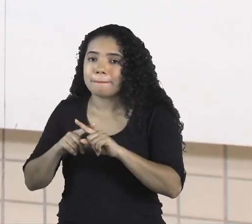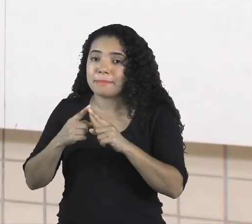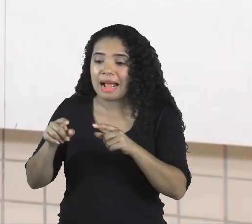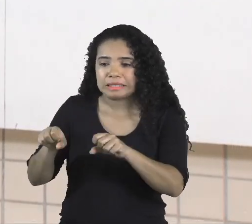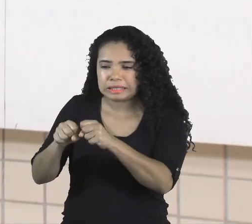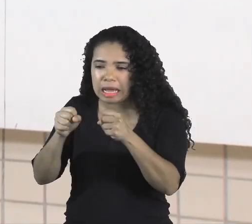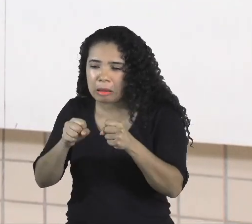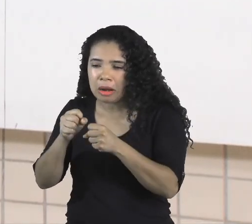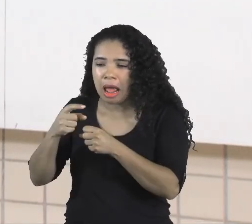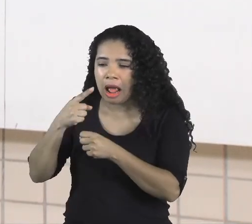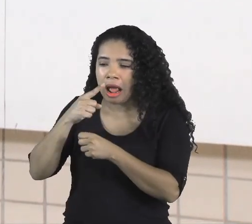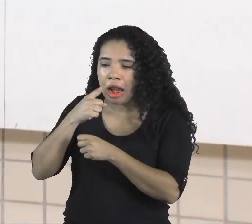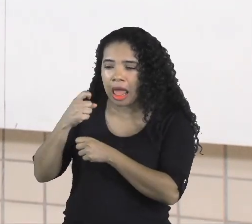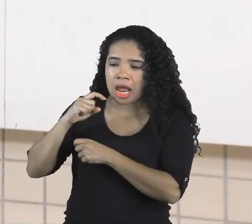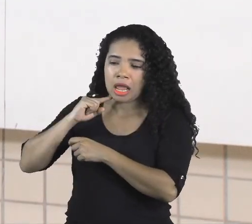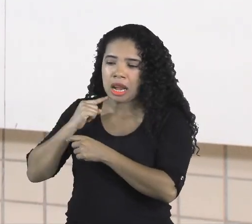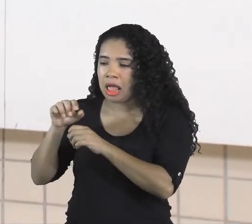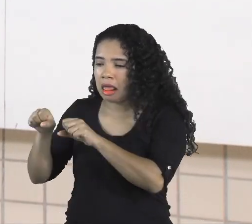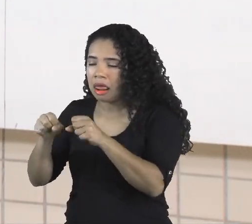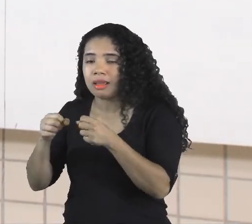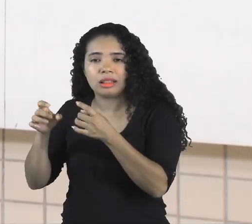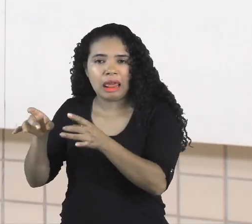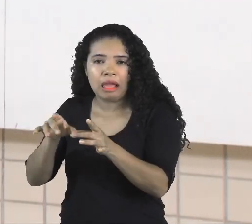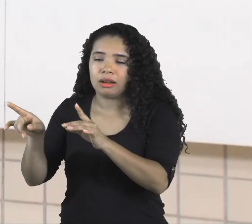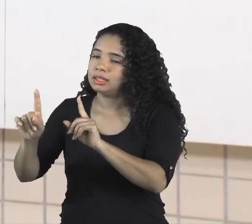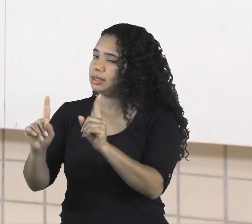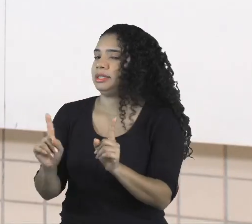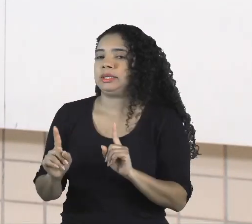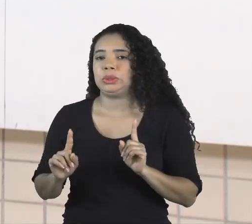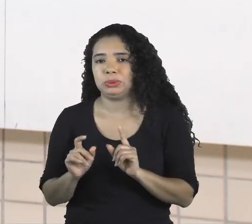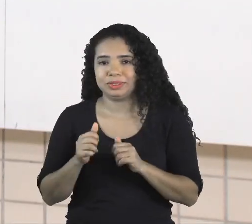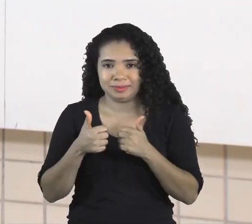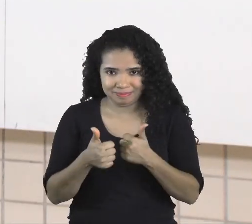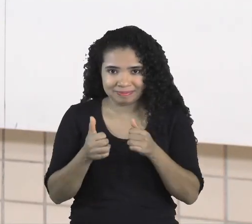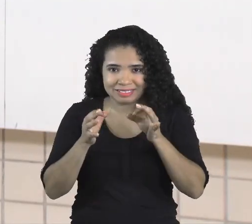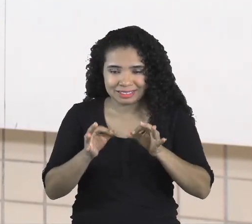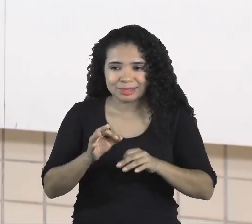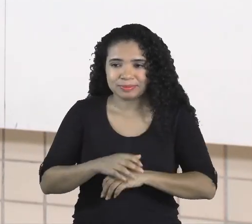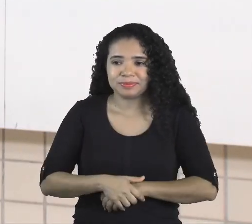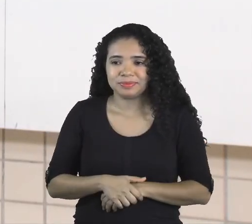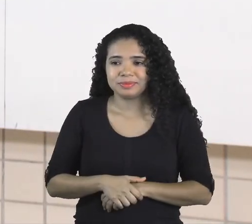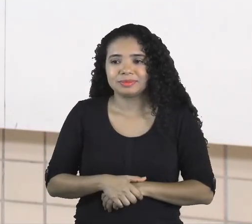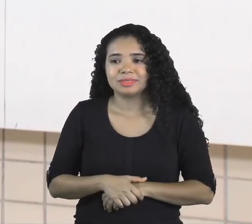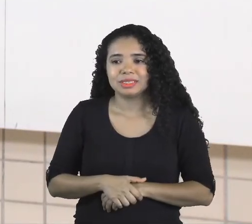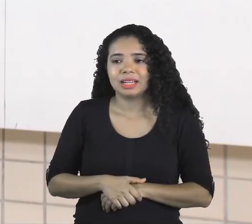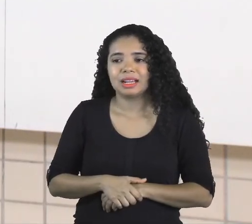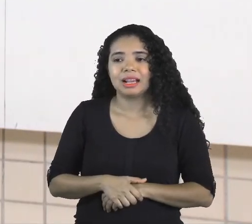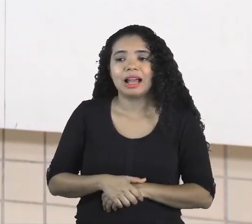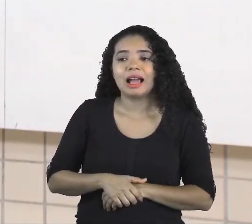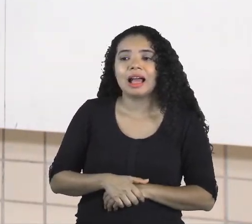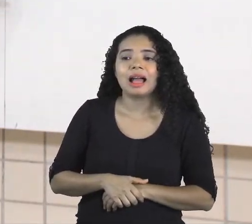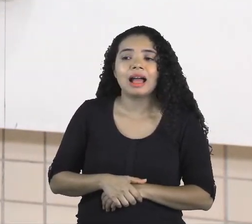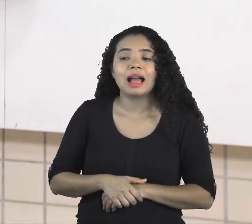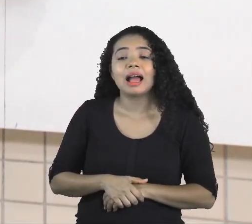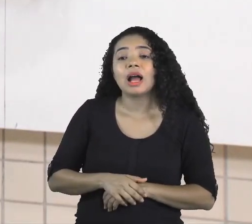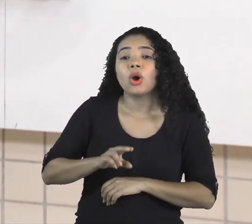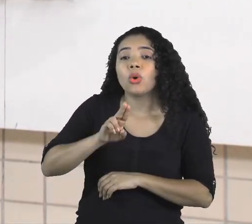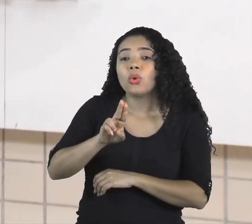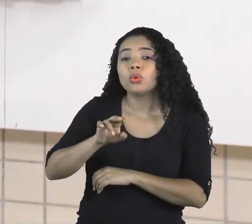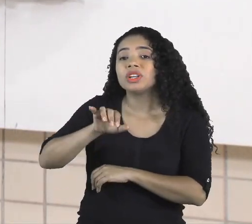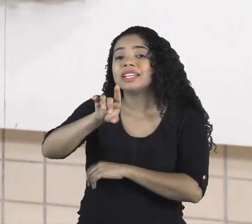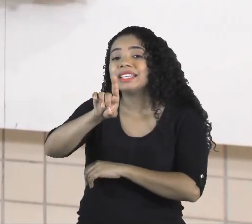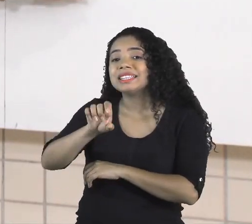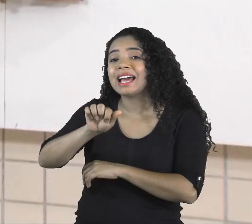estragar. Tem que manter conservado, certo? E áreas de conservação, unidades